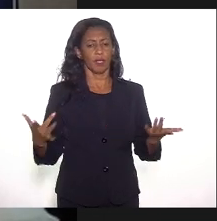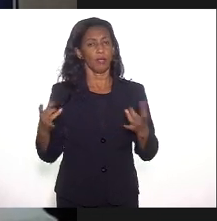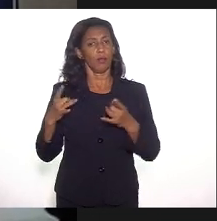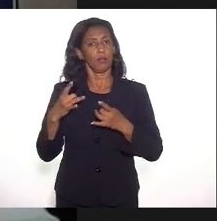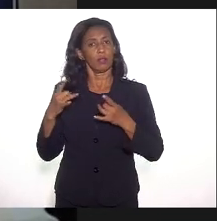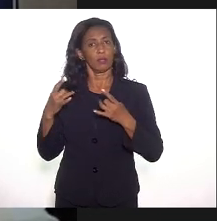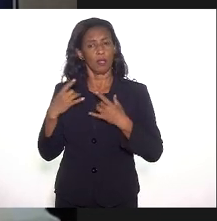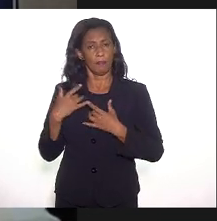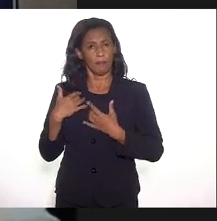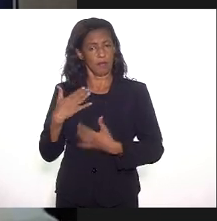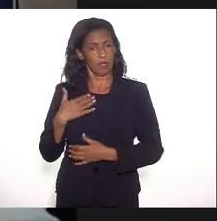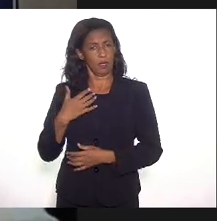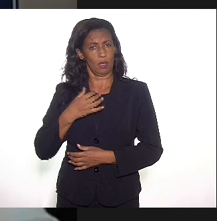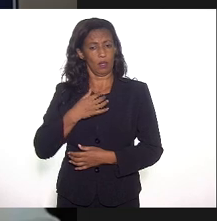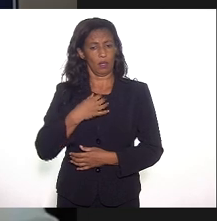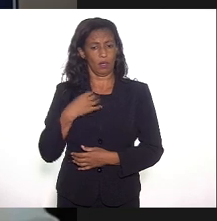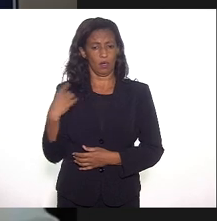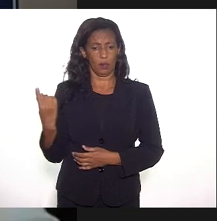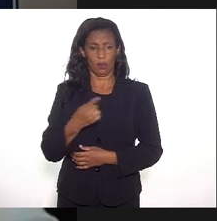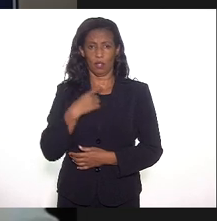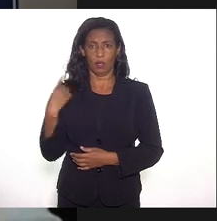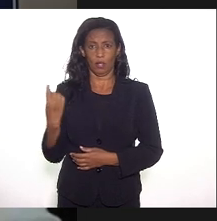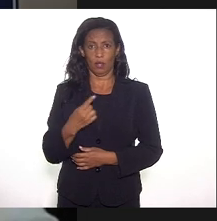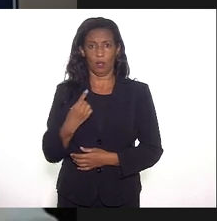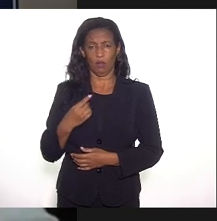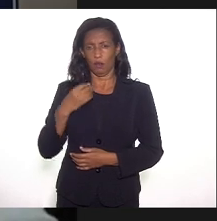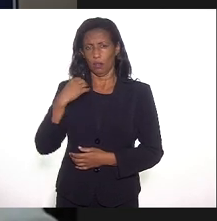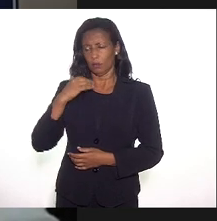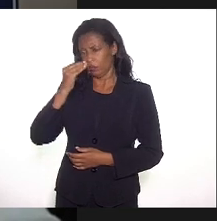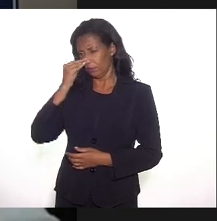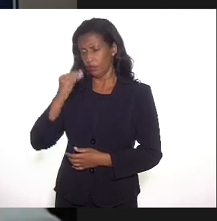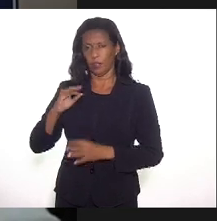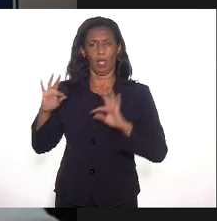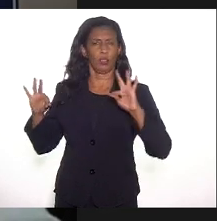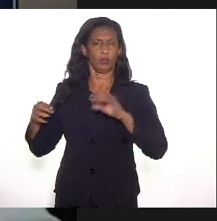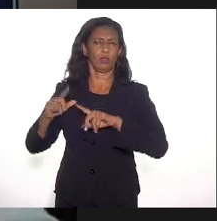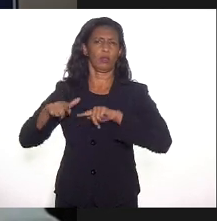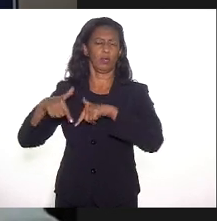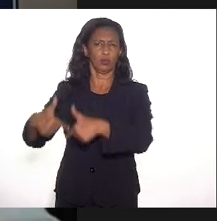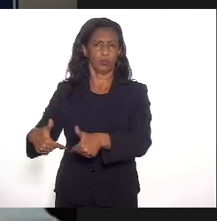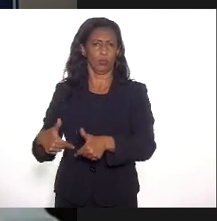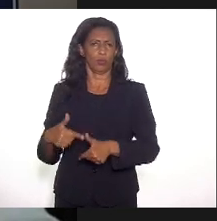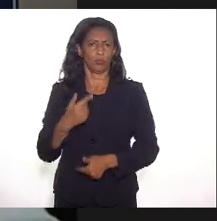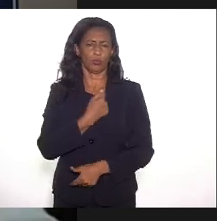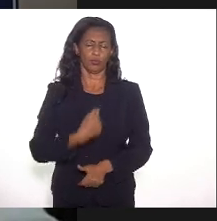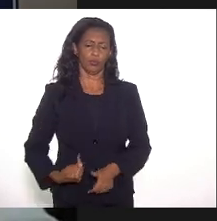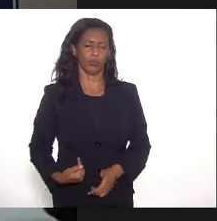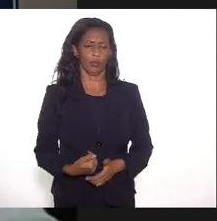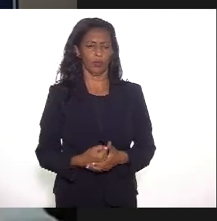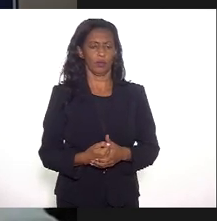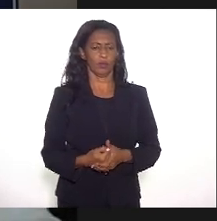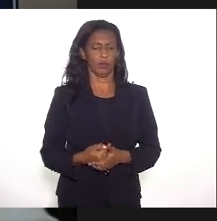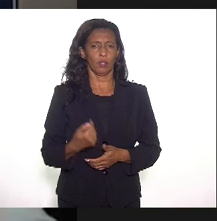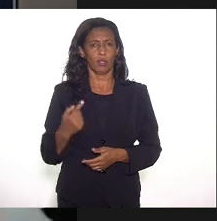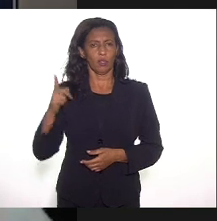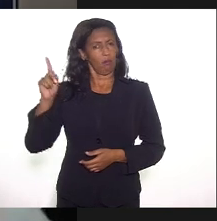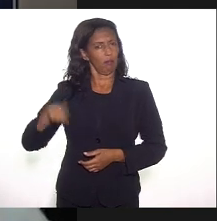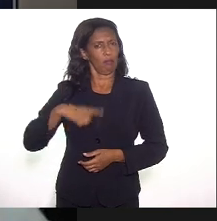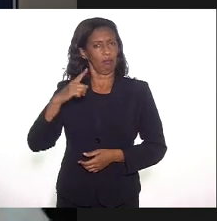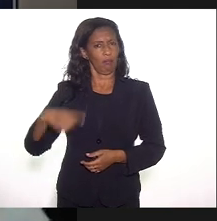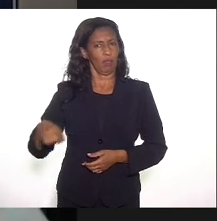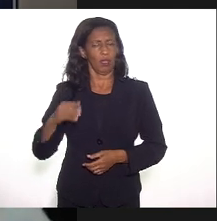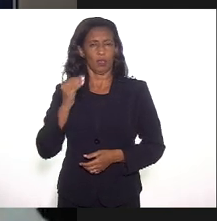aqui nosso extremo repúdio a todas as ações do governo que impedem